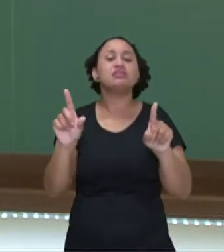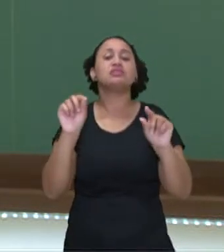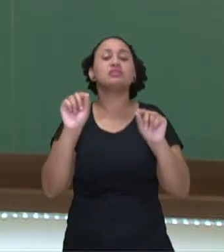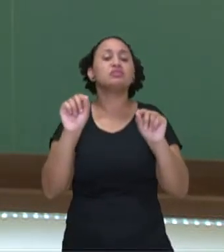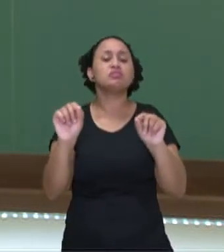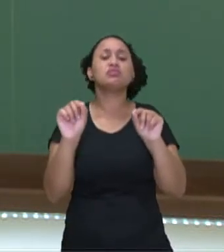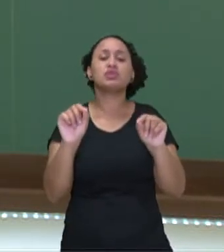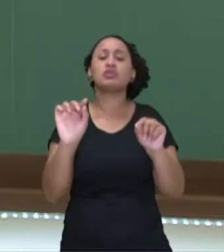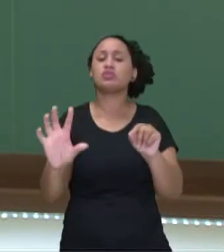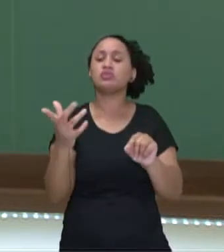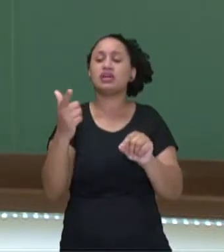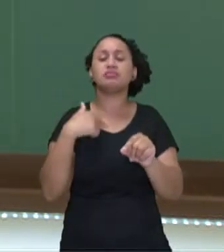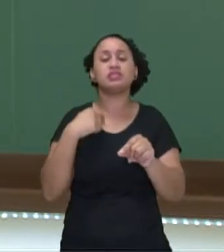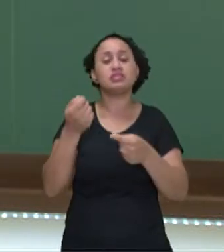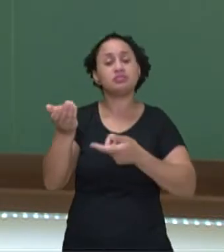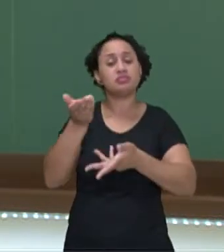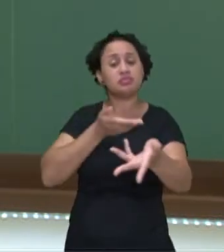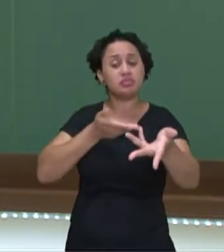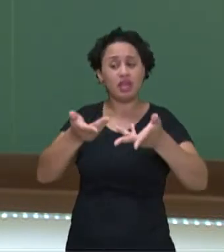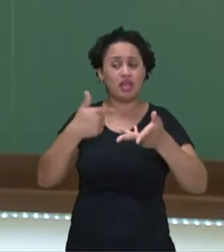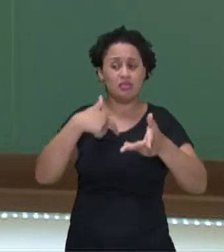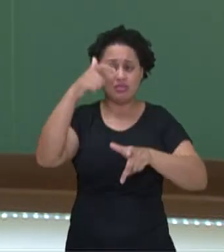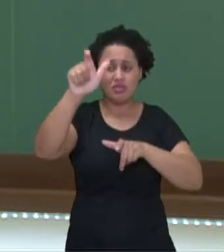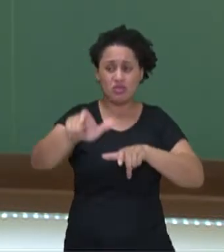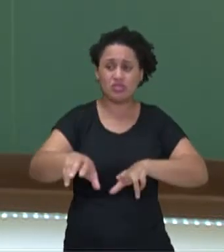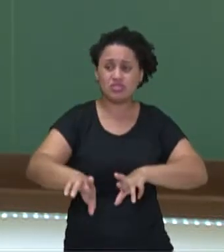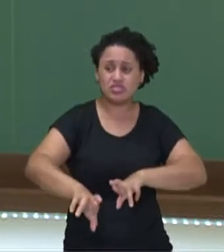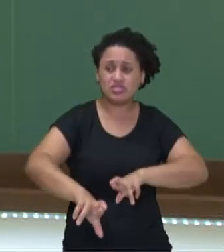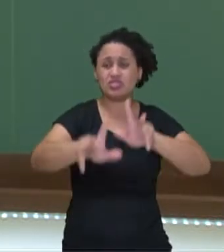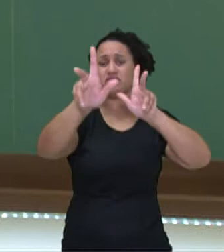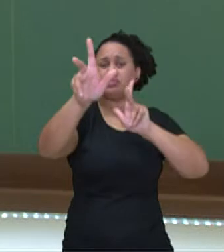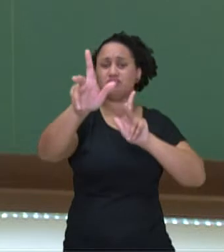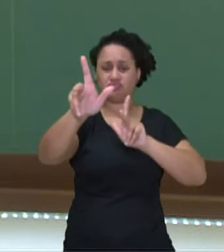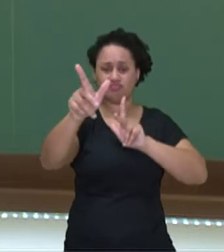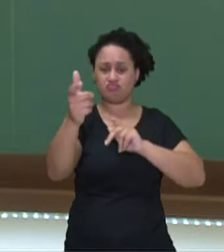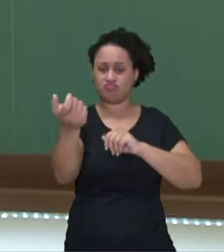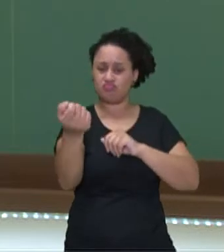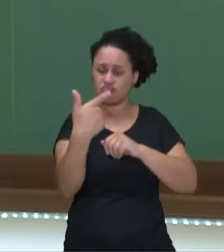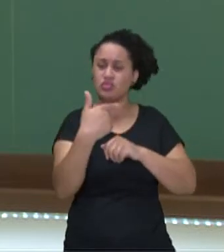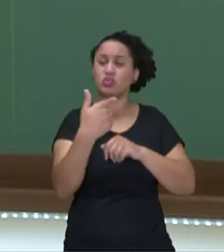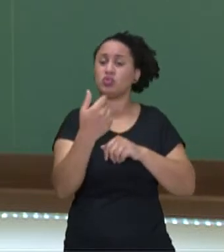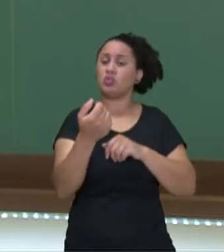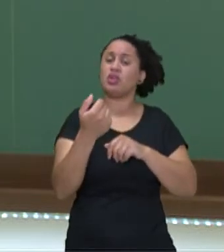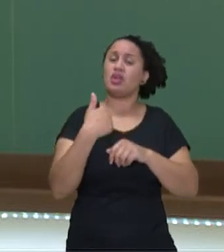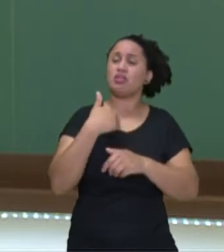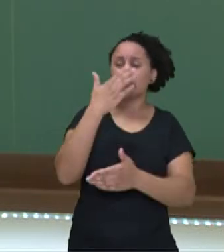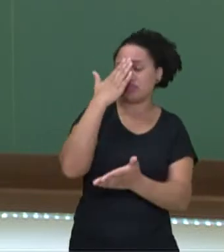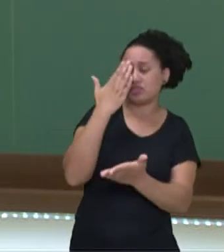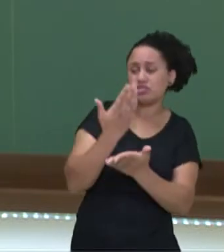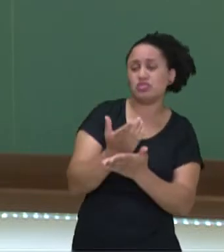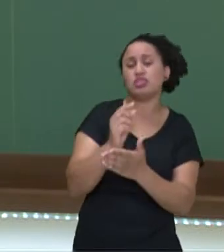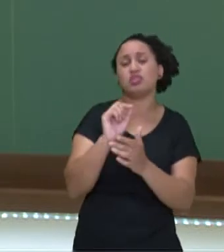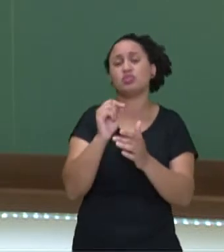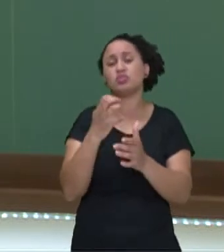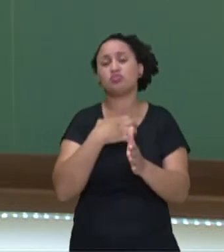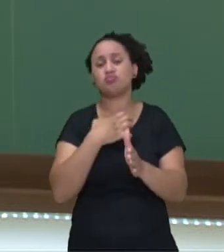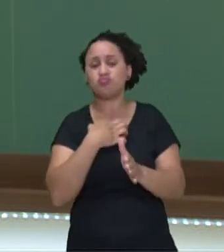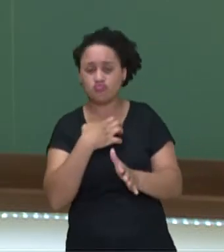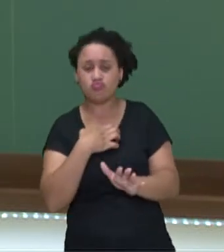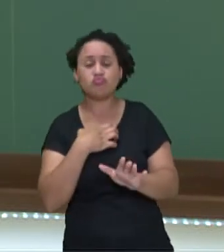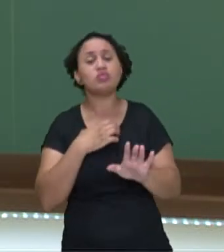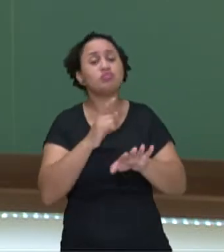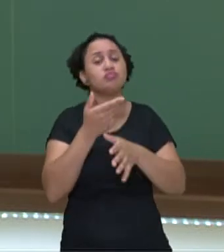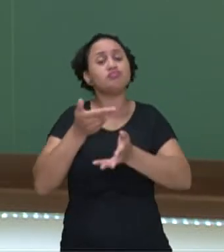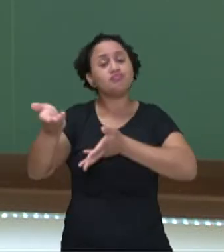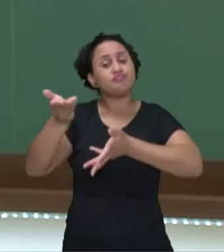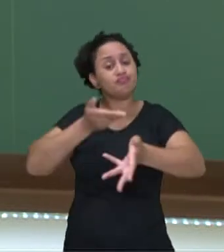gente convive com o total oposto daquilo que nós acreditamos, daquilo que nós somos. Então, a convivência, ela